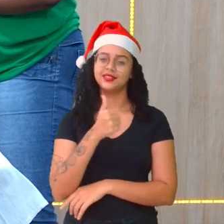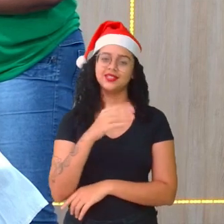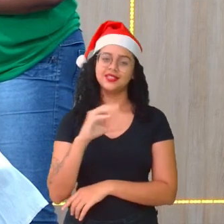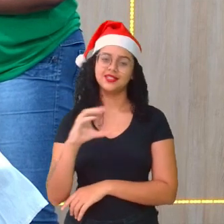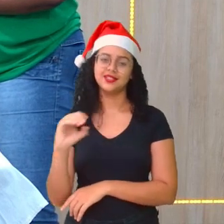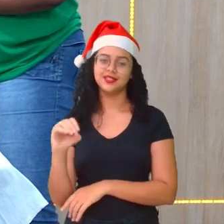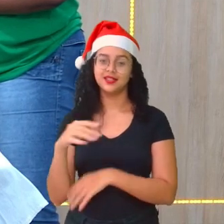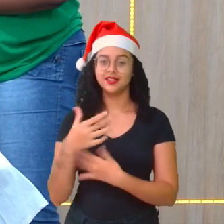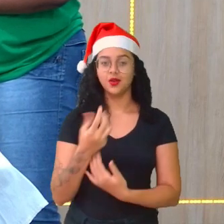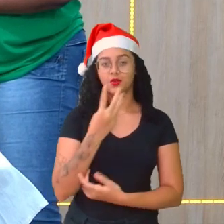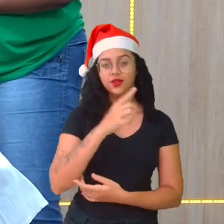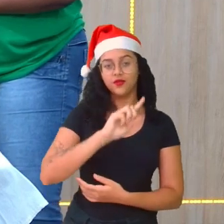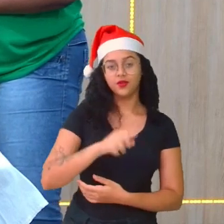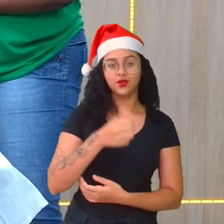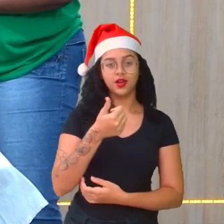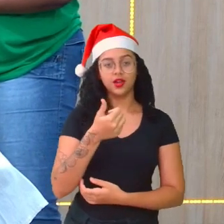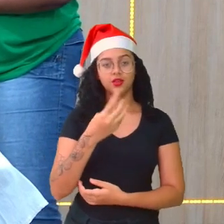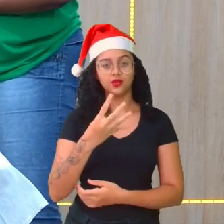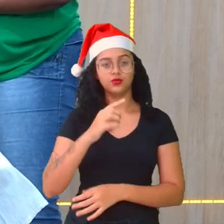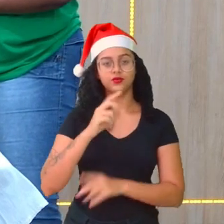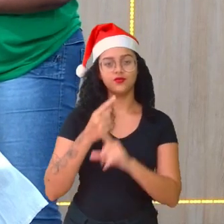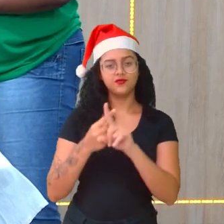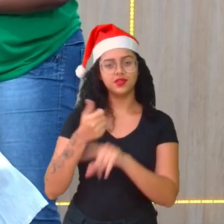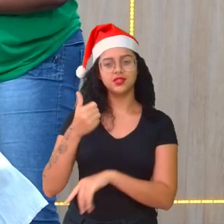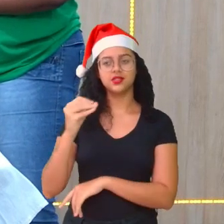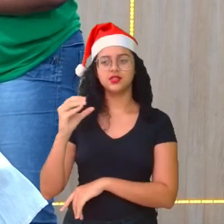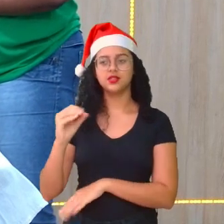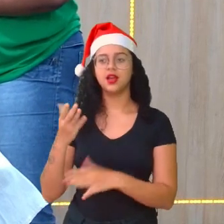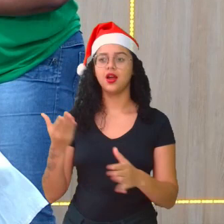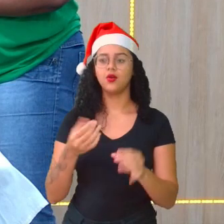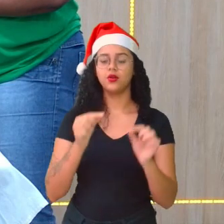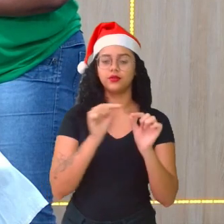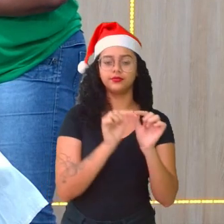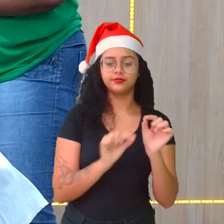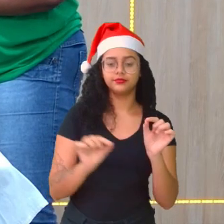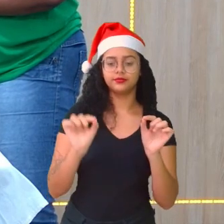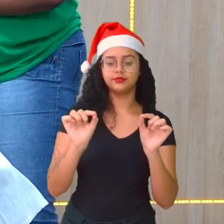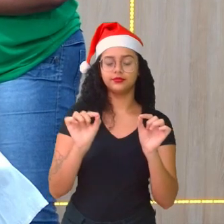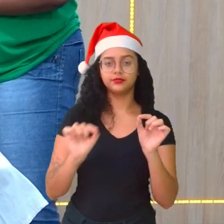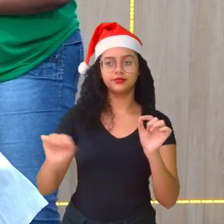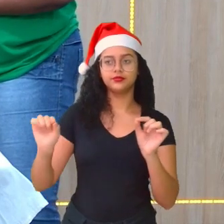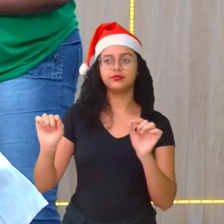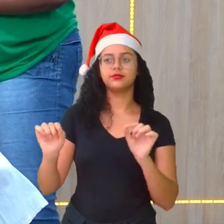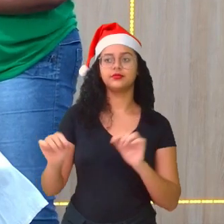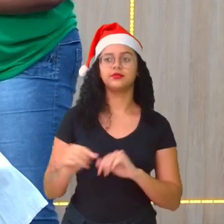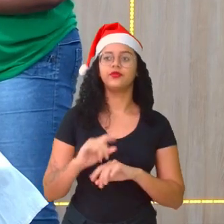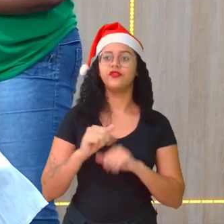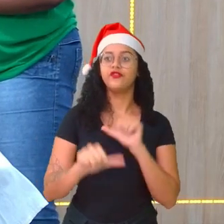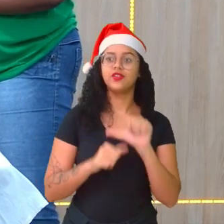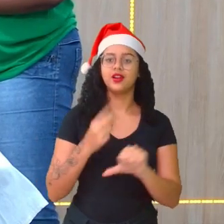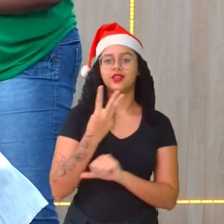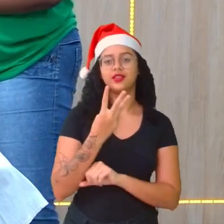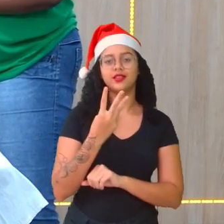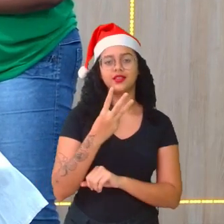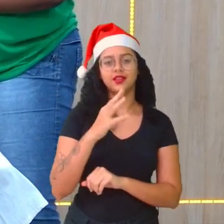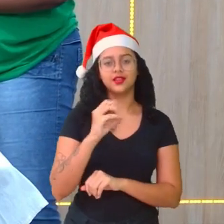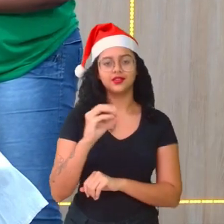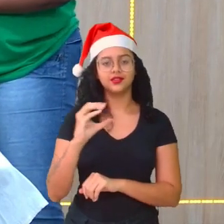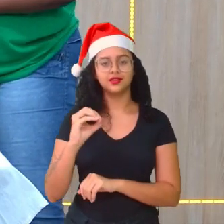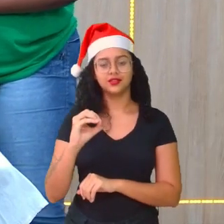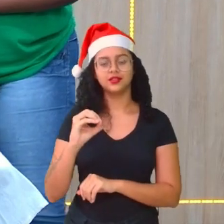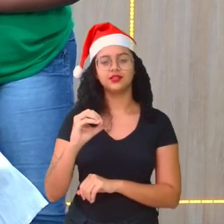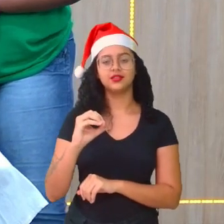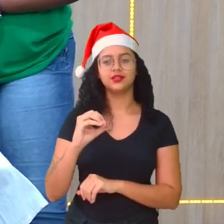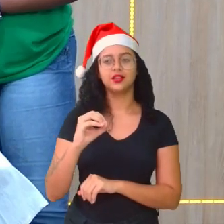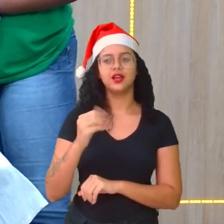fica 3,14 vezes 100. Aí agora anda duas casas, ó. Uma, duas. Aí vira 314,